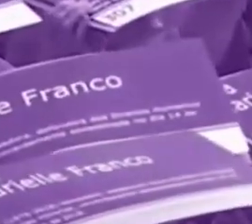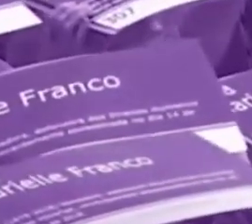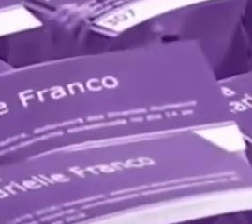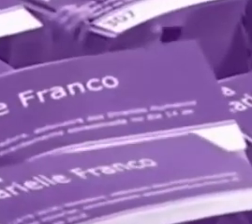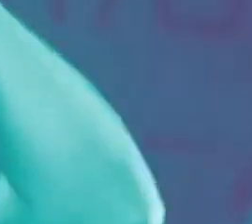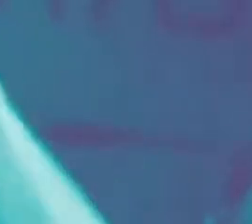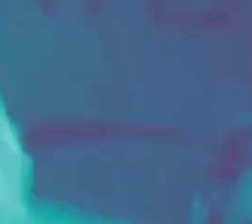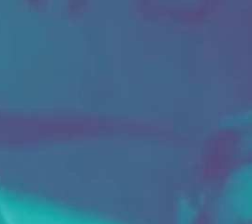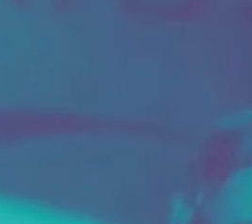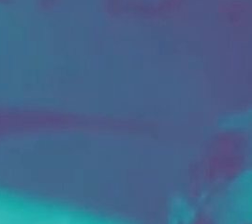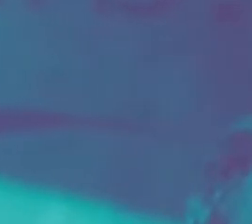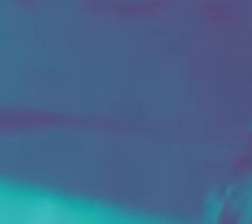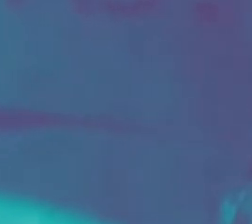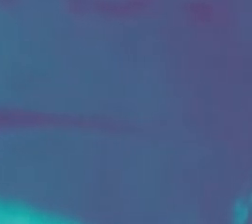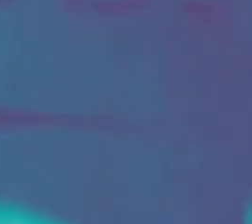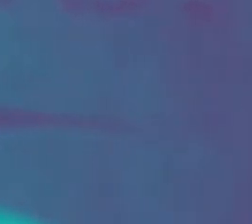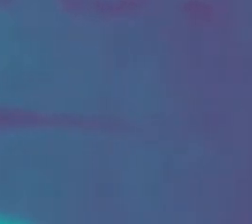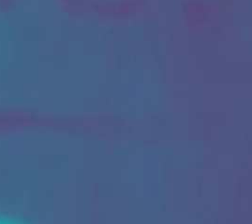acontecer.